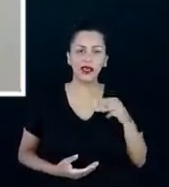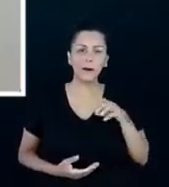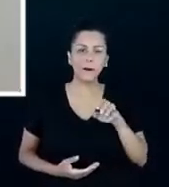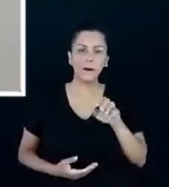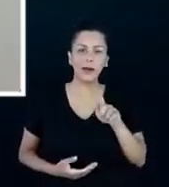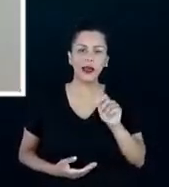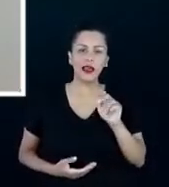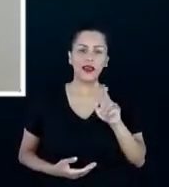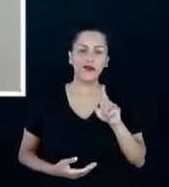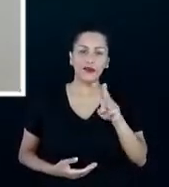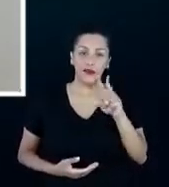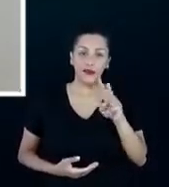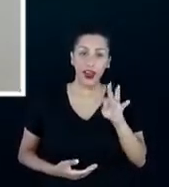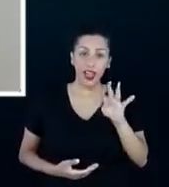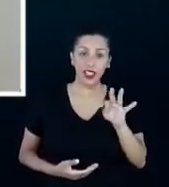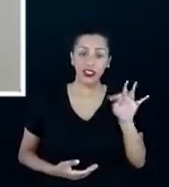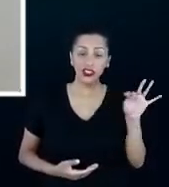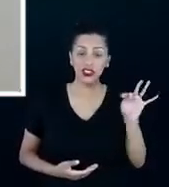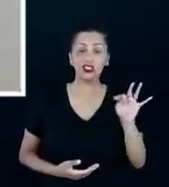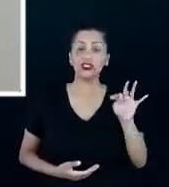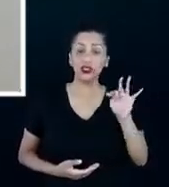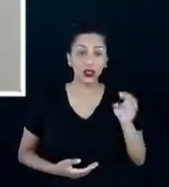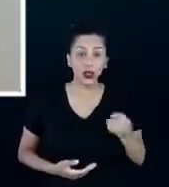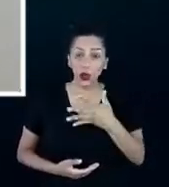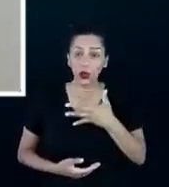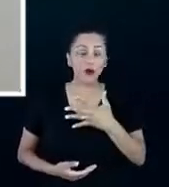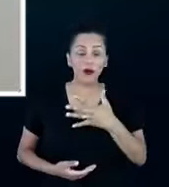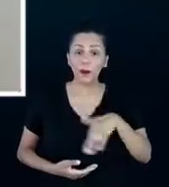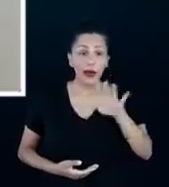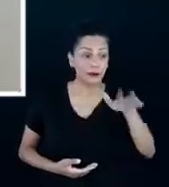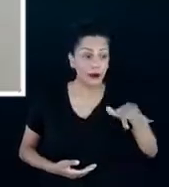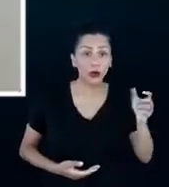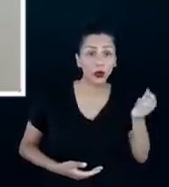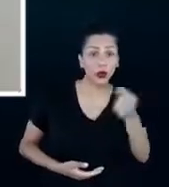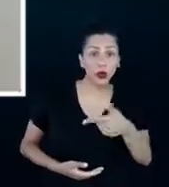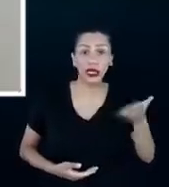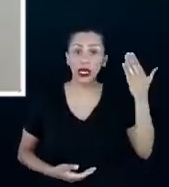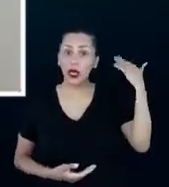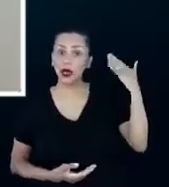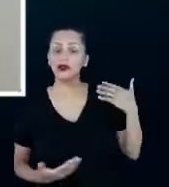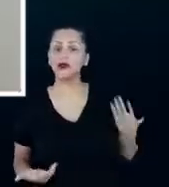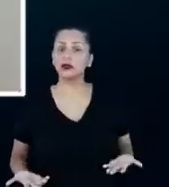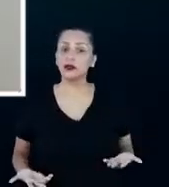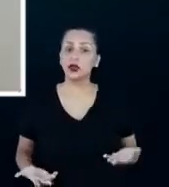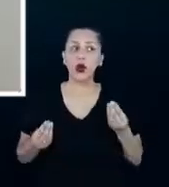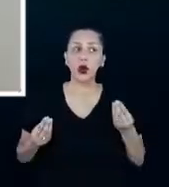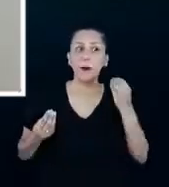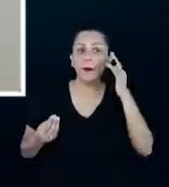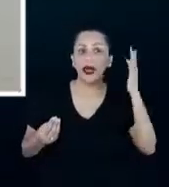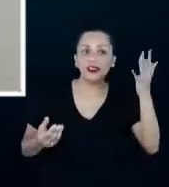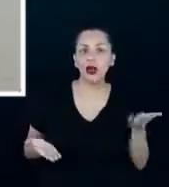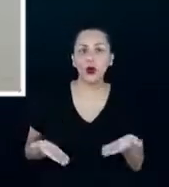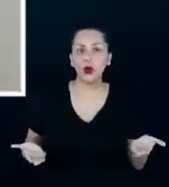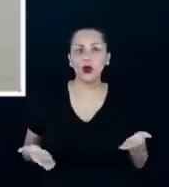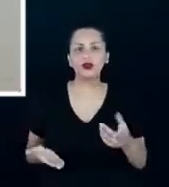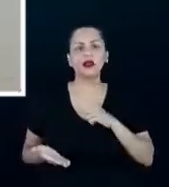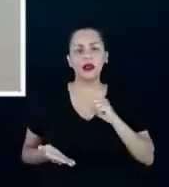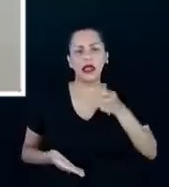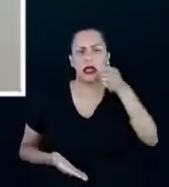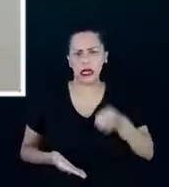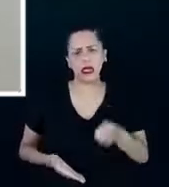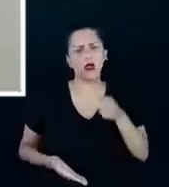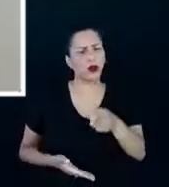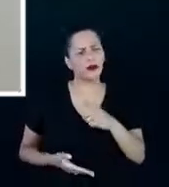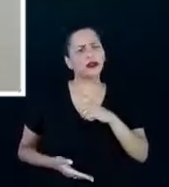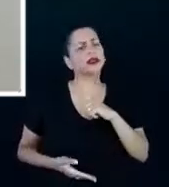consegue ser mais barato do que o do megawatt existente. Como que a gente poderia imaginar isso naquela época? E os leilões, eles têm, né, justamente um grande mérito nessa